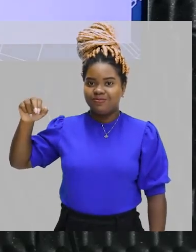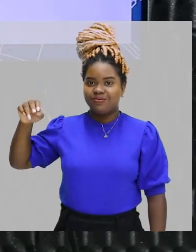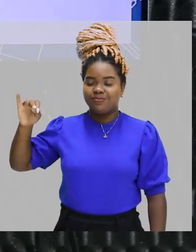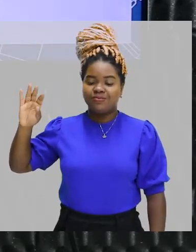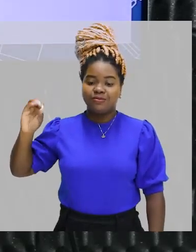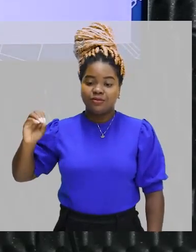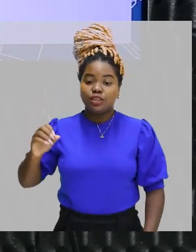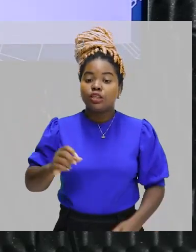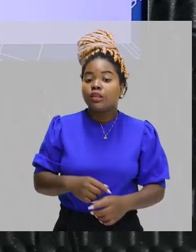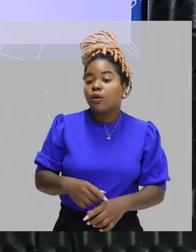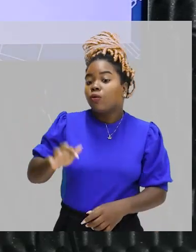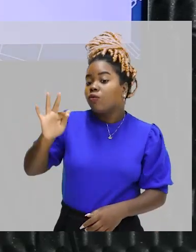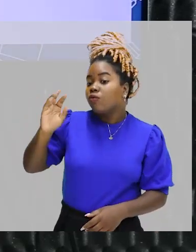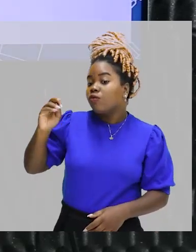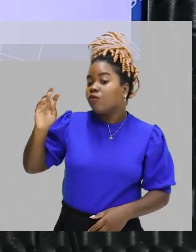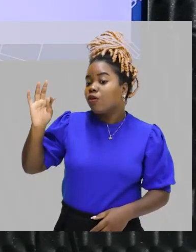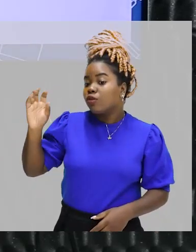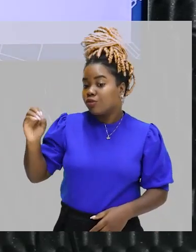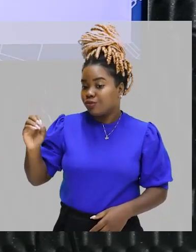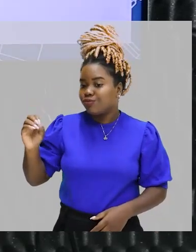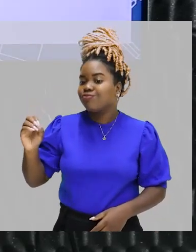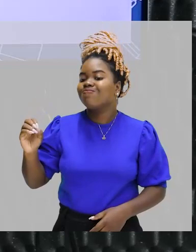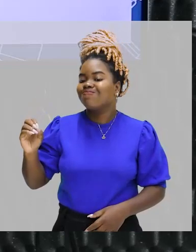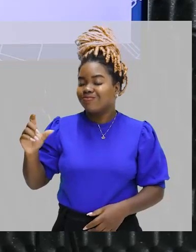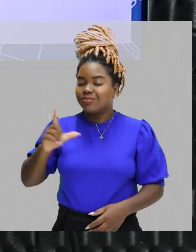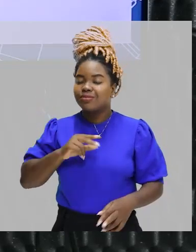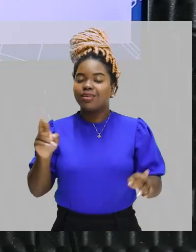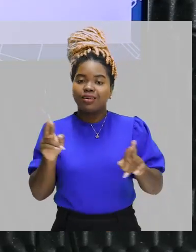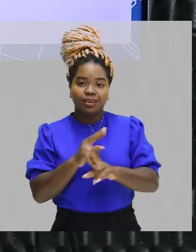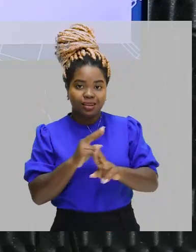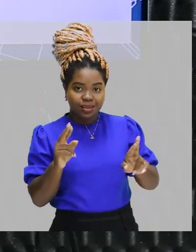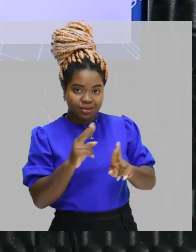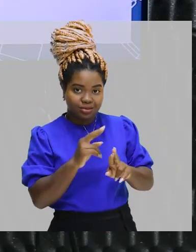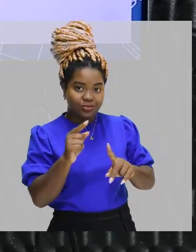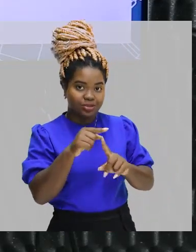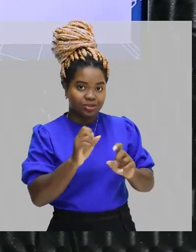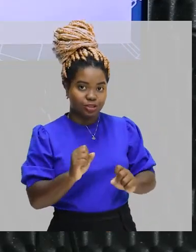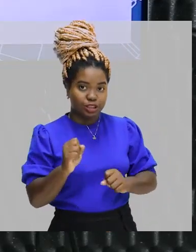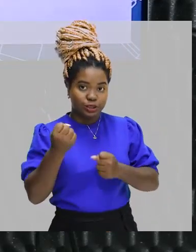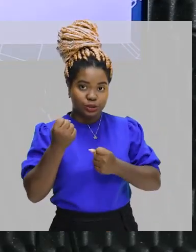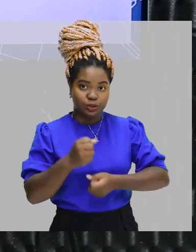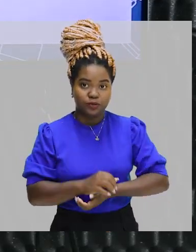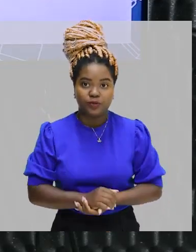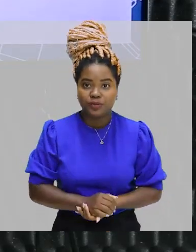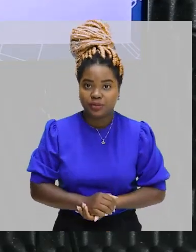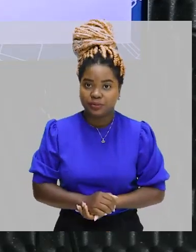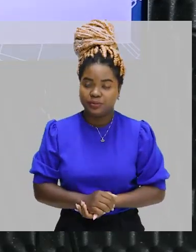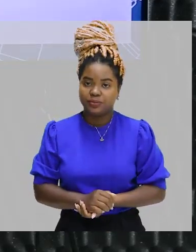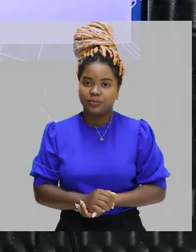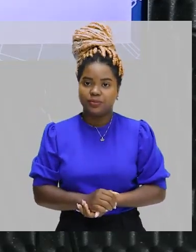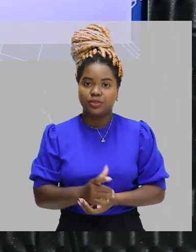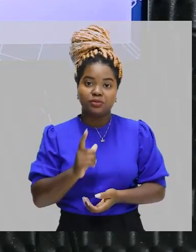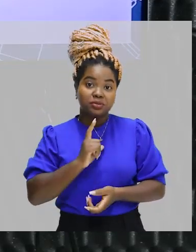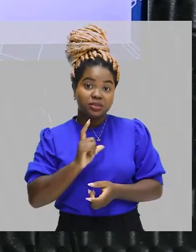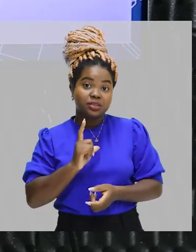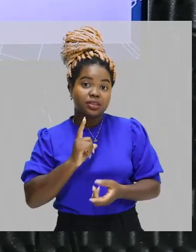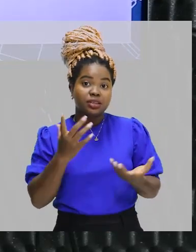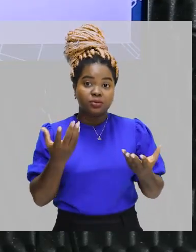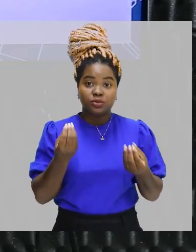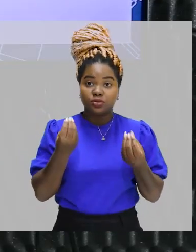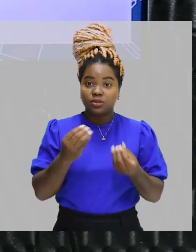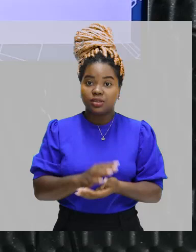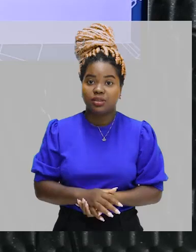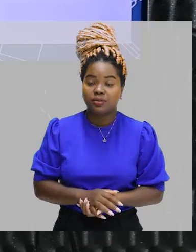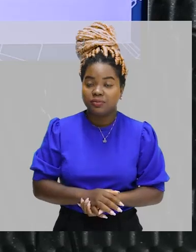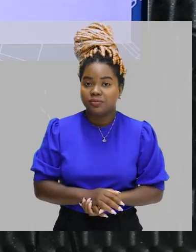responsável por essas forças eletromagnéticas. E quando nós estamos aplicando energia externa, nós estamos mexendo nessa interação